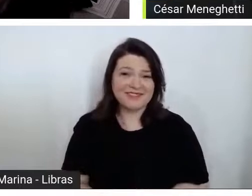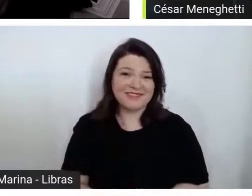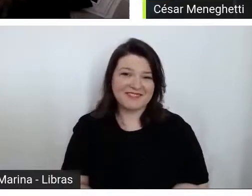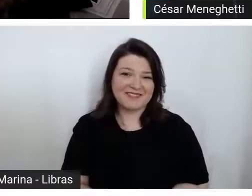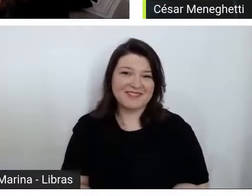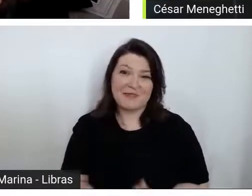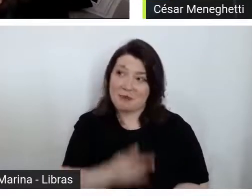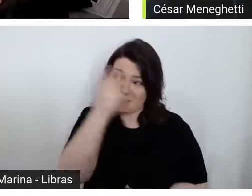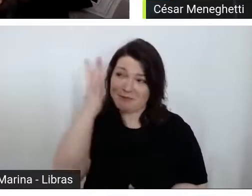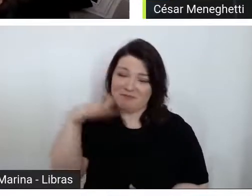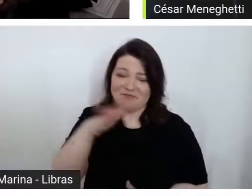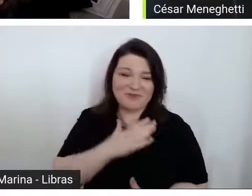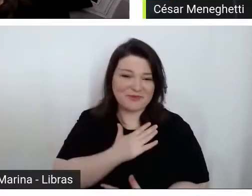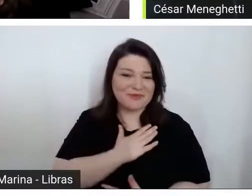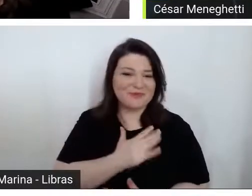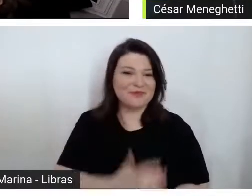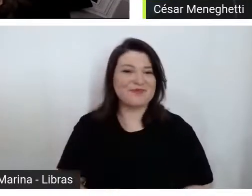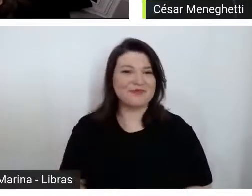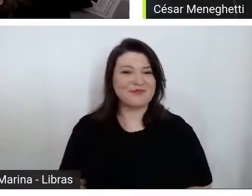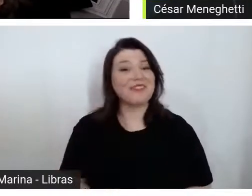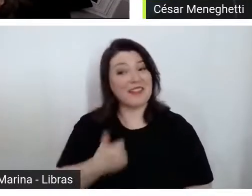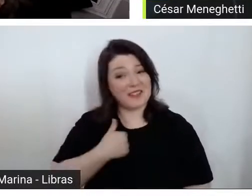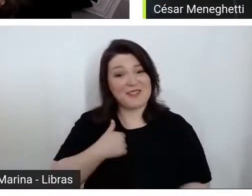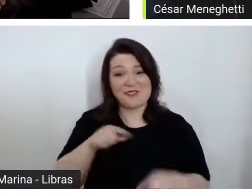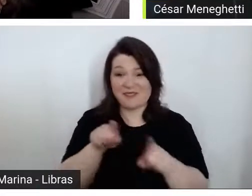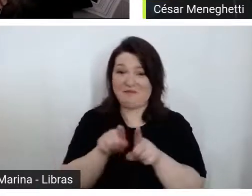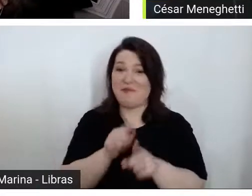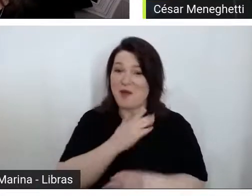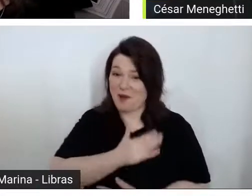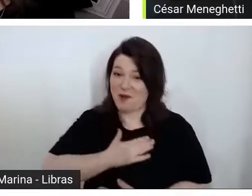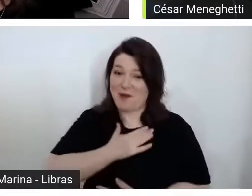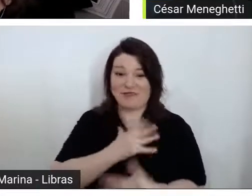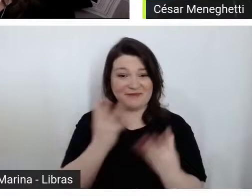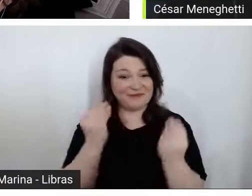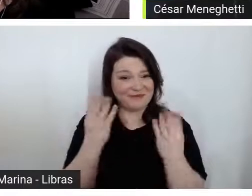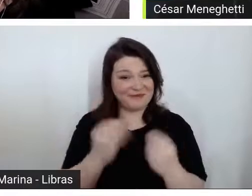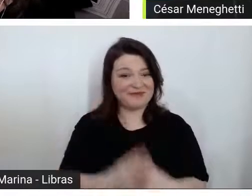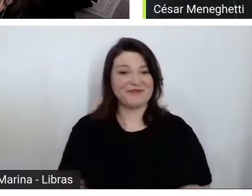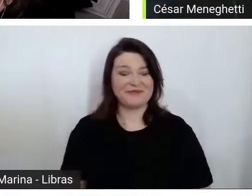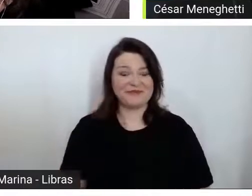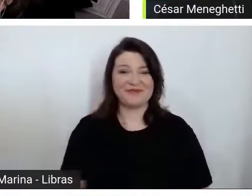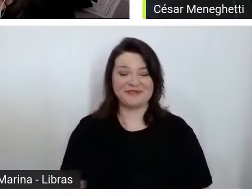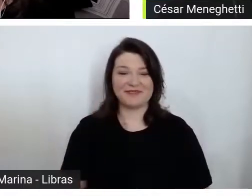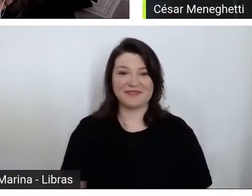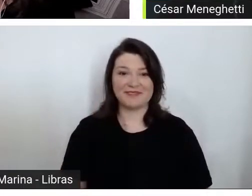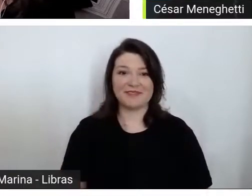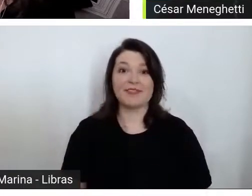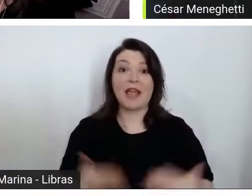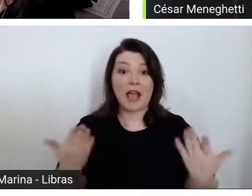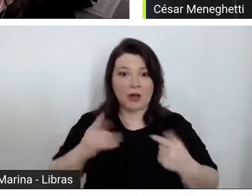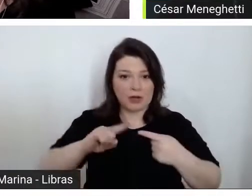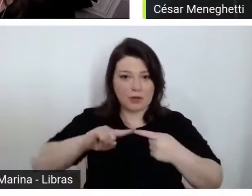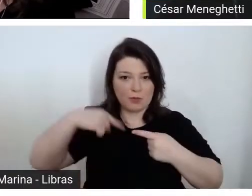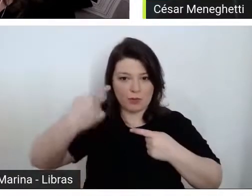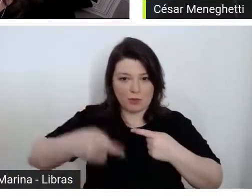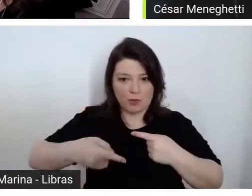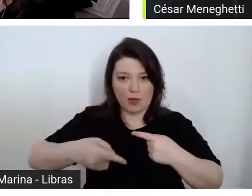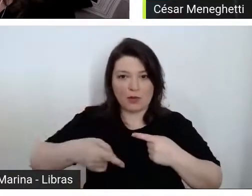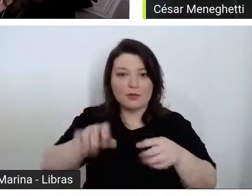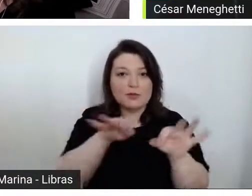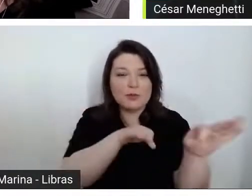Não, eu gosto também bastante dele. E vamos falar do próximo, que o próximo projeto